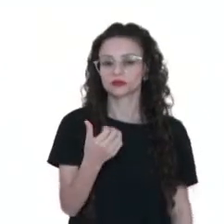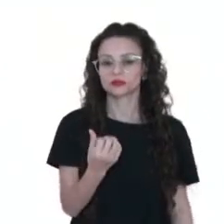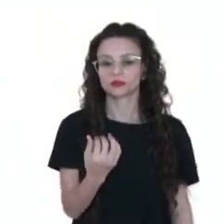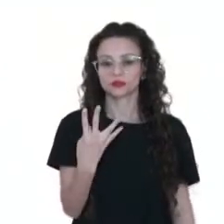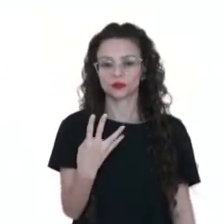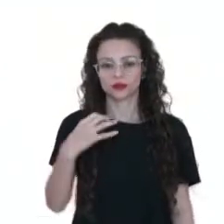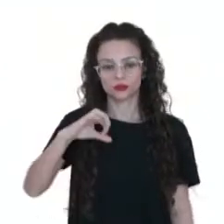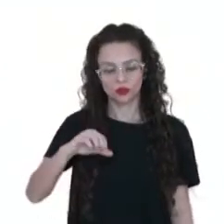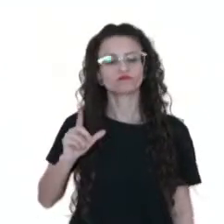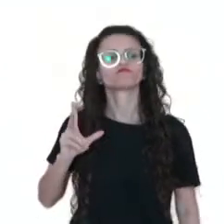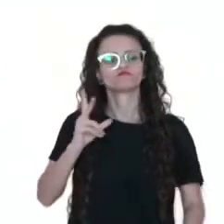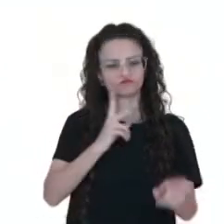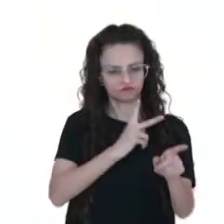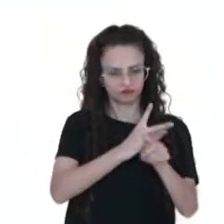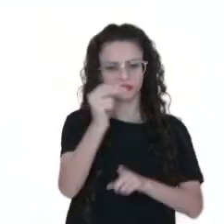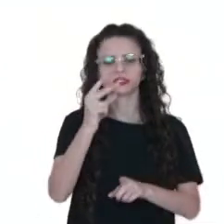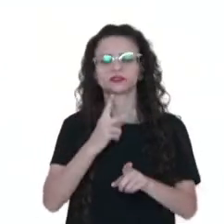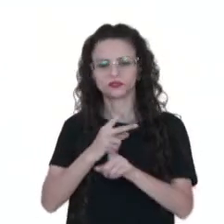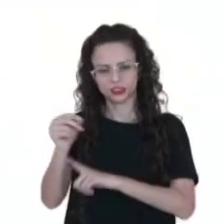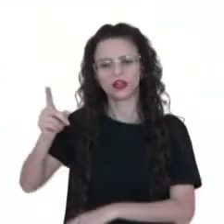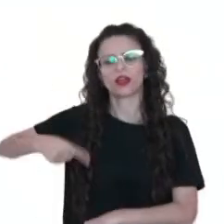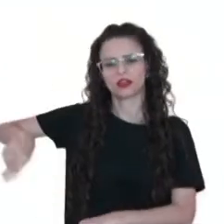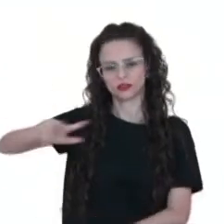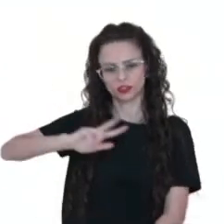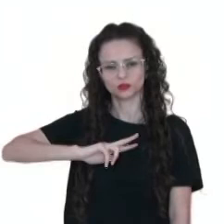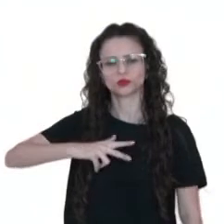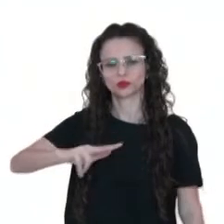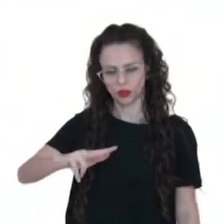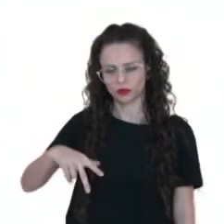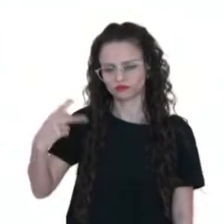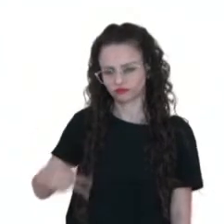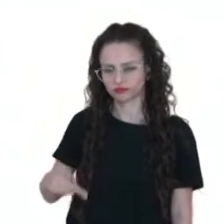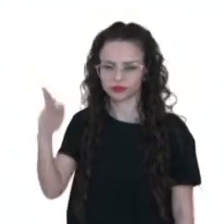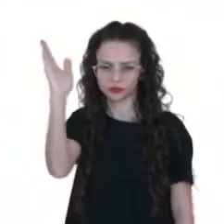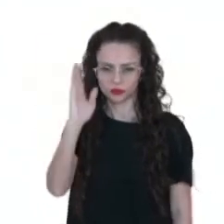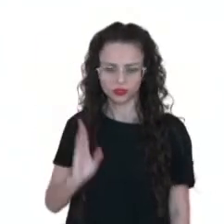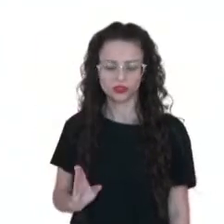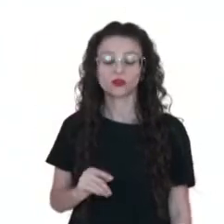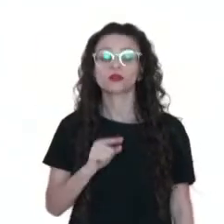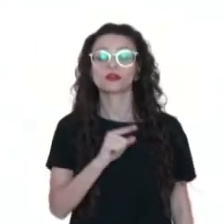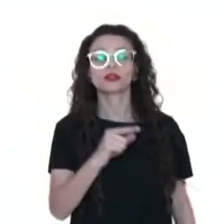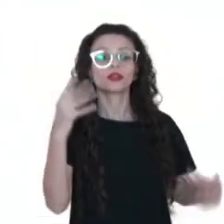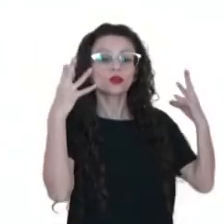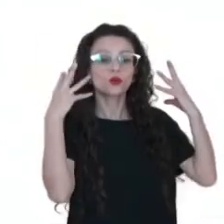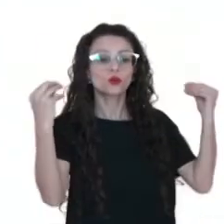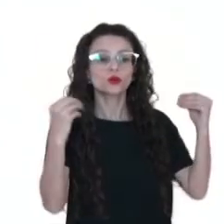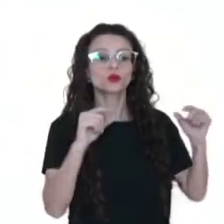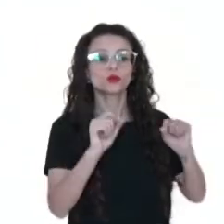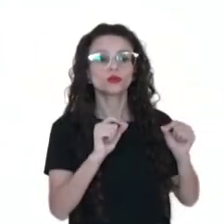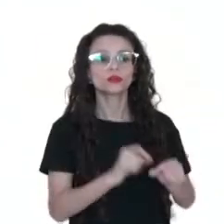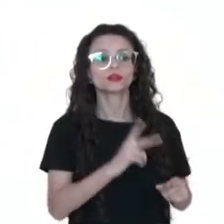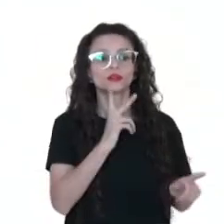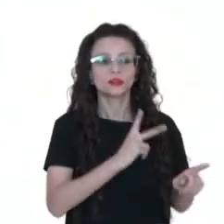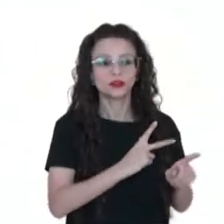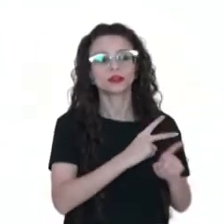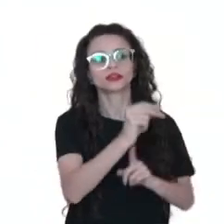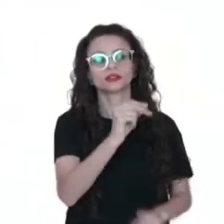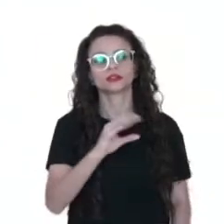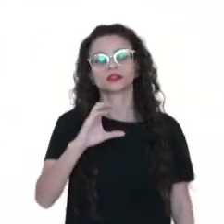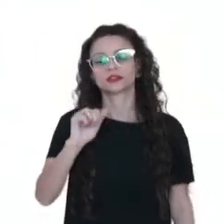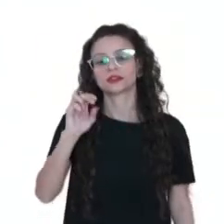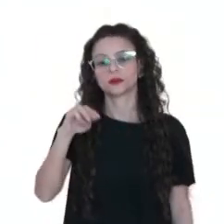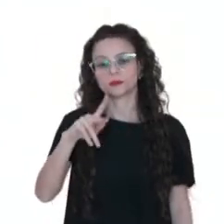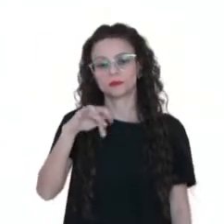ambas vencidas pelos luso-brasileiros. Os holandeses foram vencidos na Campina da Taborda e